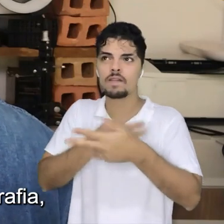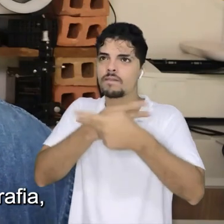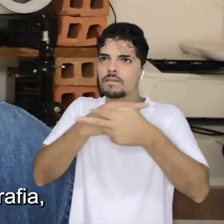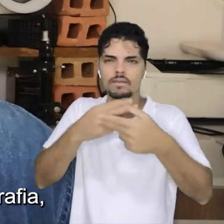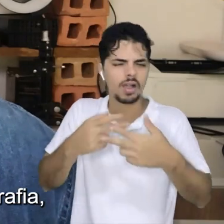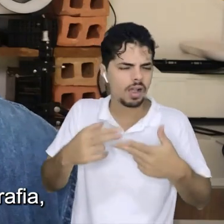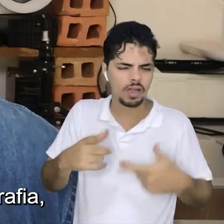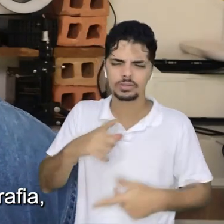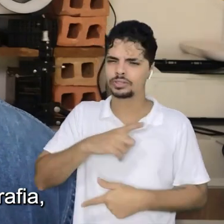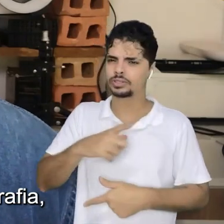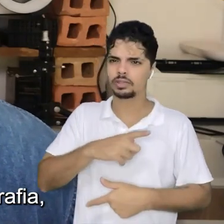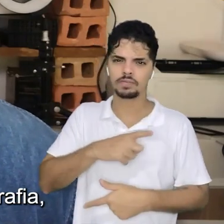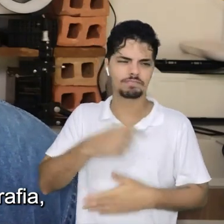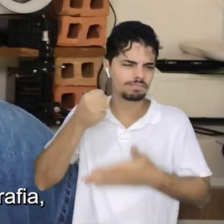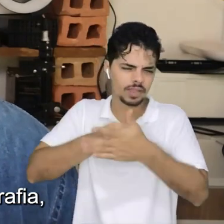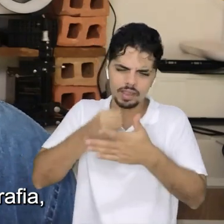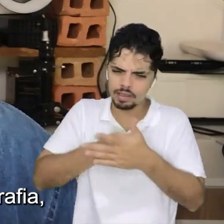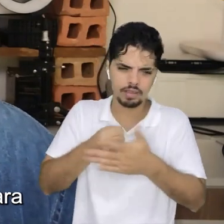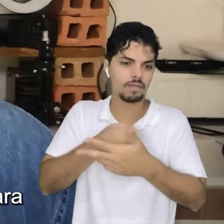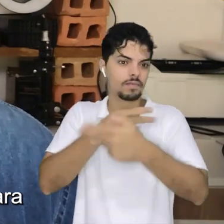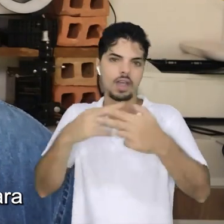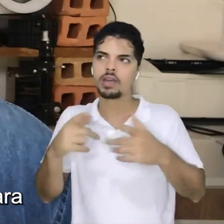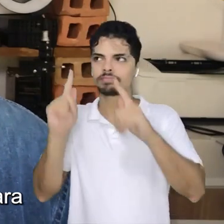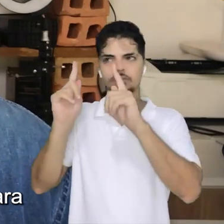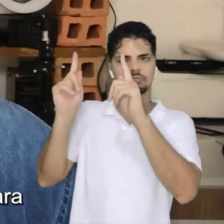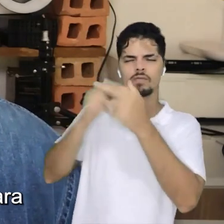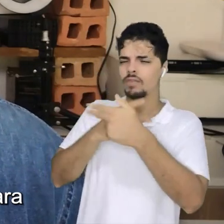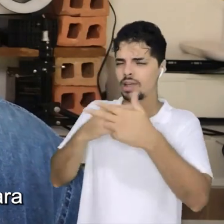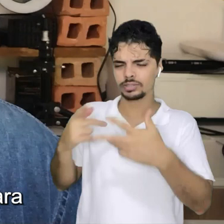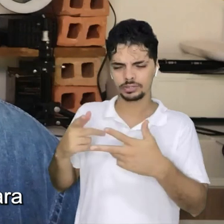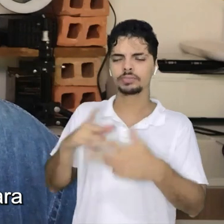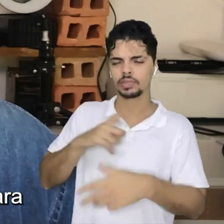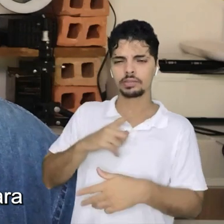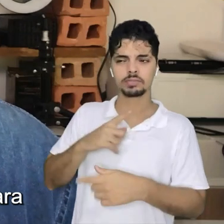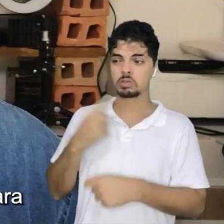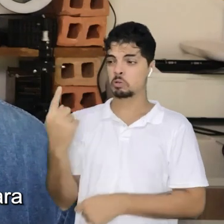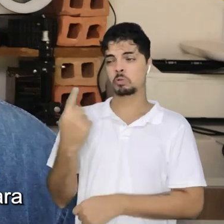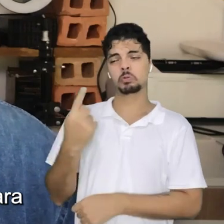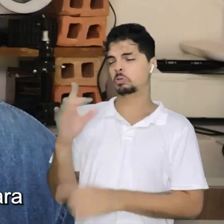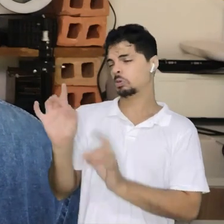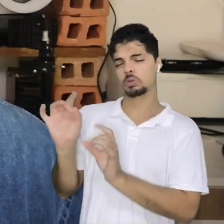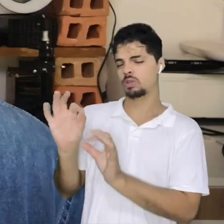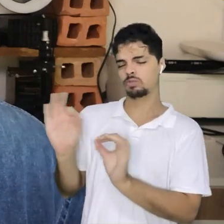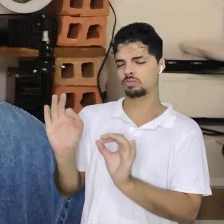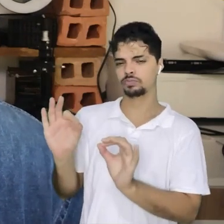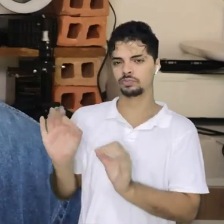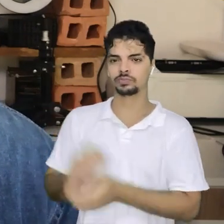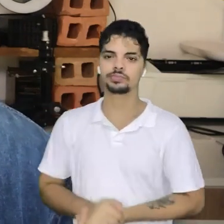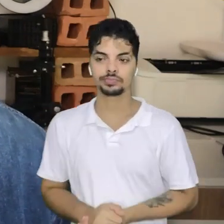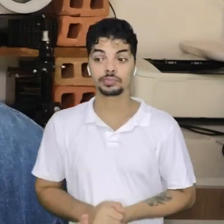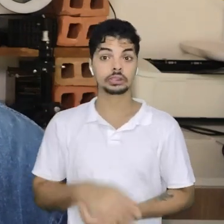fato político isolado em parceria com a disciplina de Geografia por exemplo é possível realizar discussões e atividades voltadas para